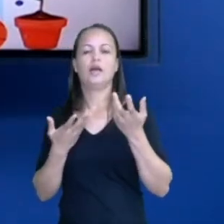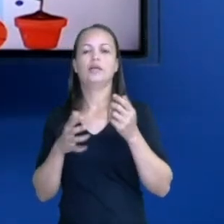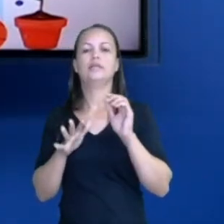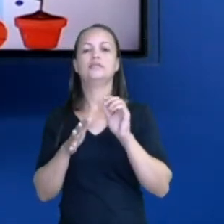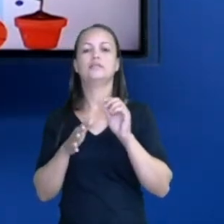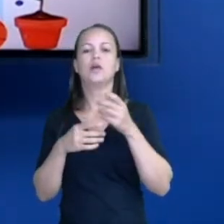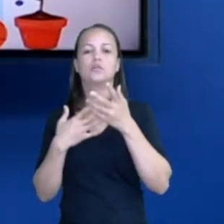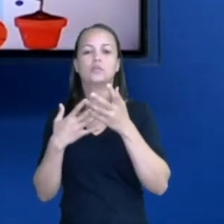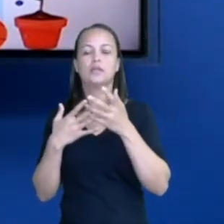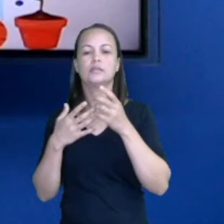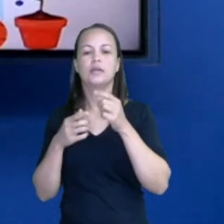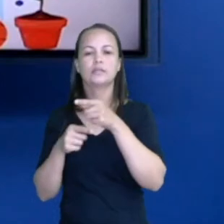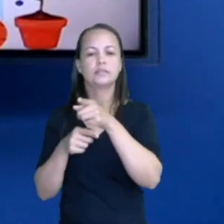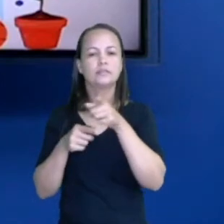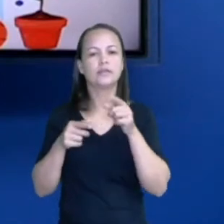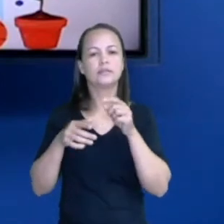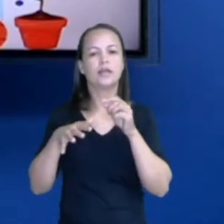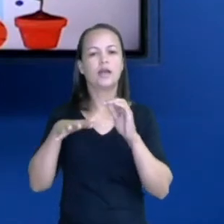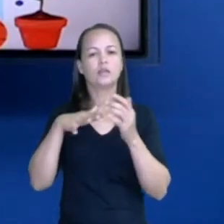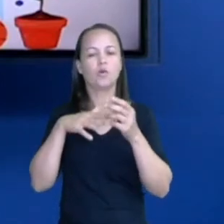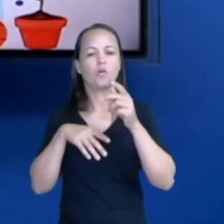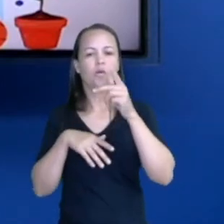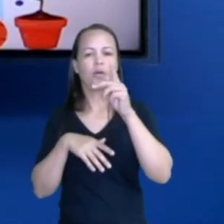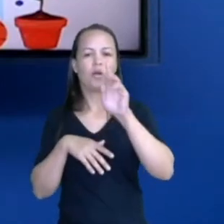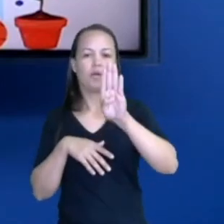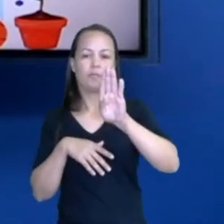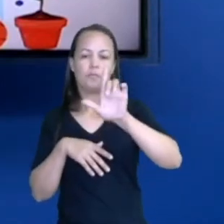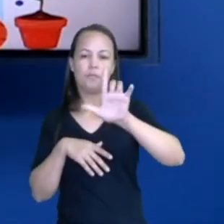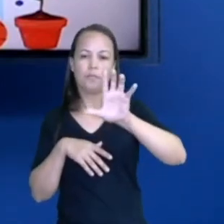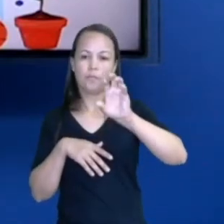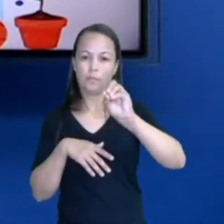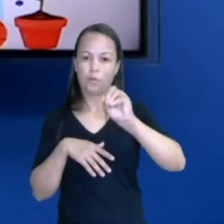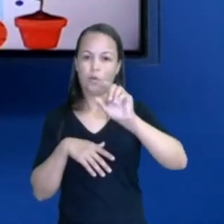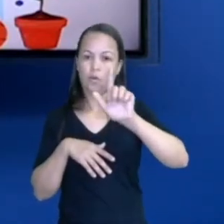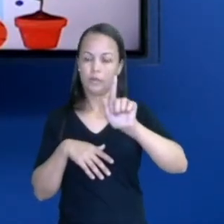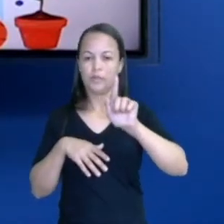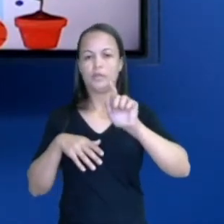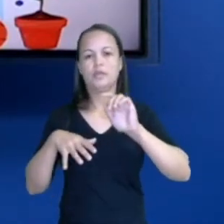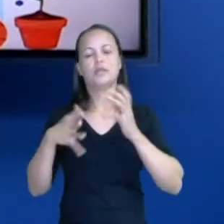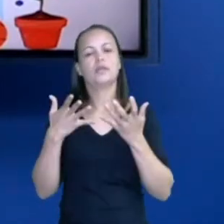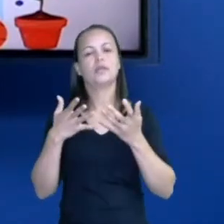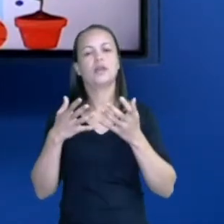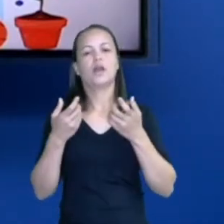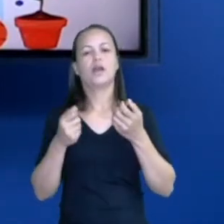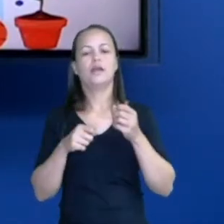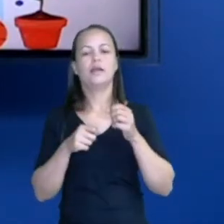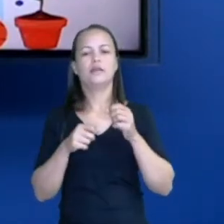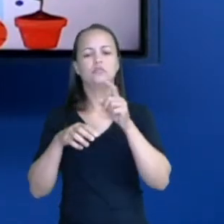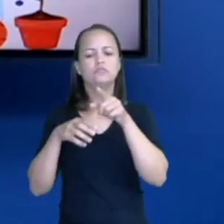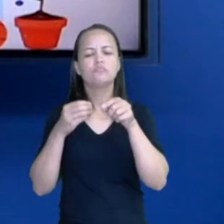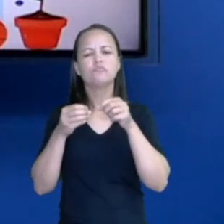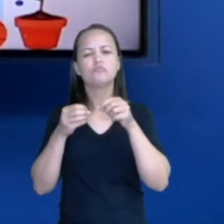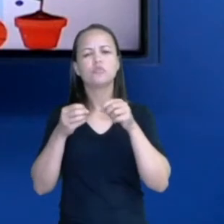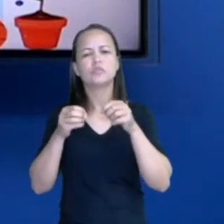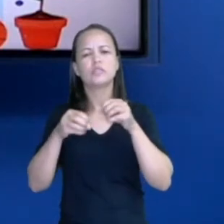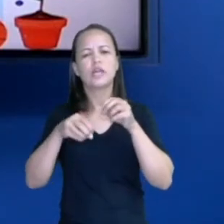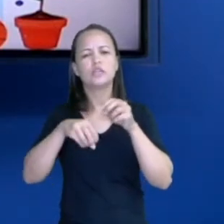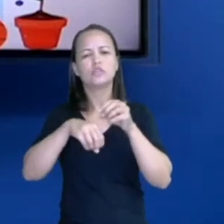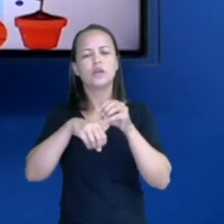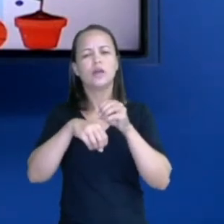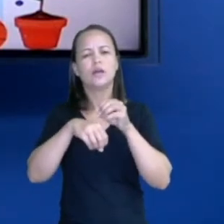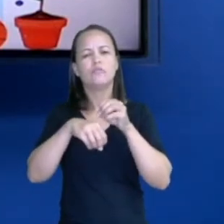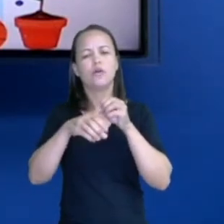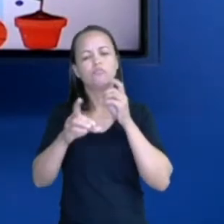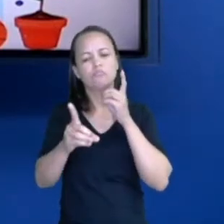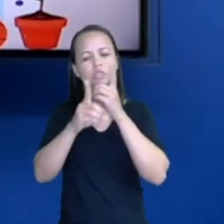lá o nosso blog, né? Que é o Educar para Transformar a Vitória. É um blog onde vocês vão encontrar diversas atividades